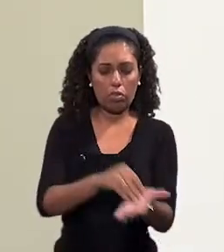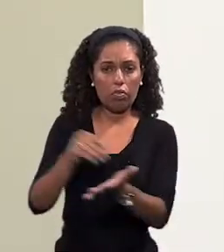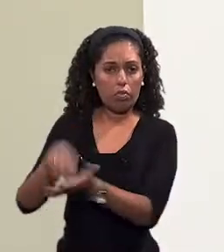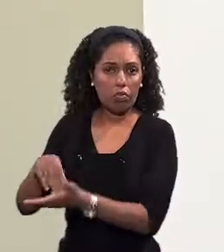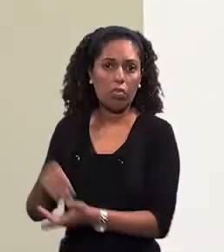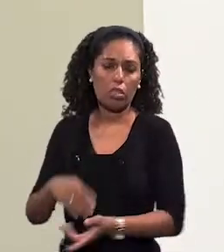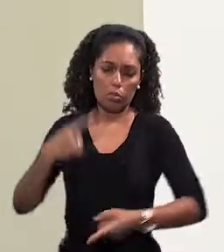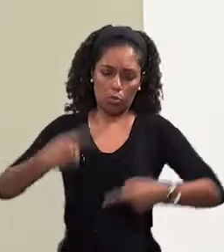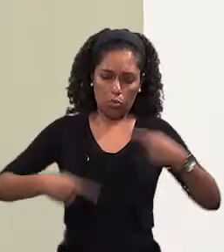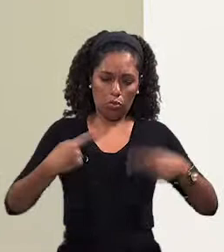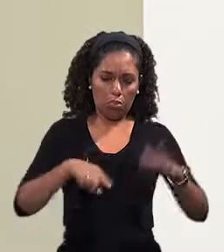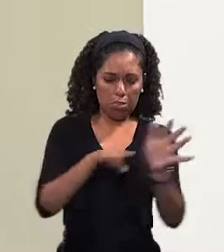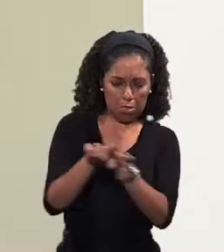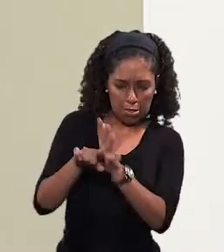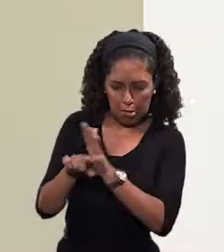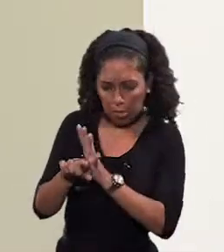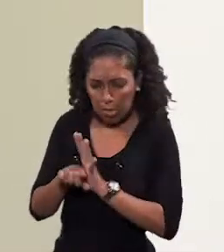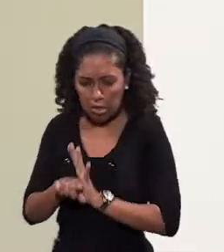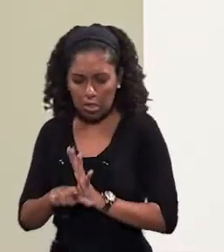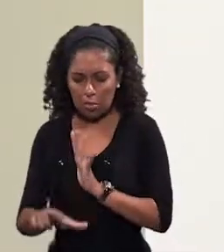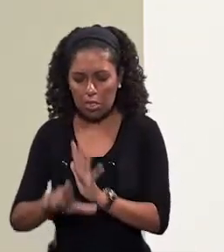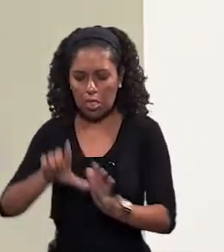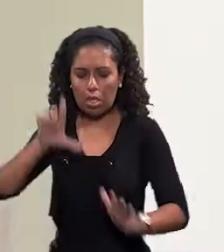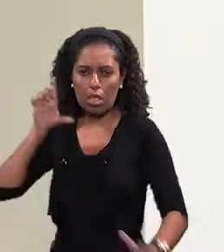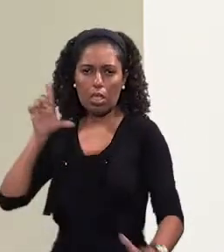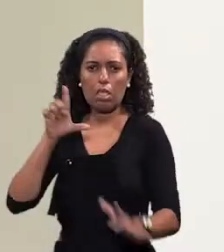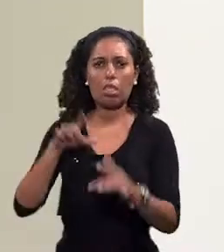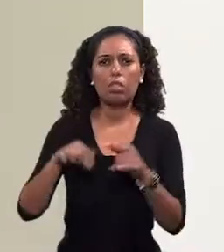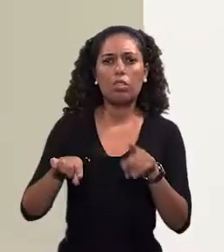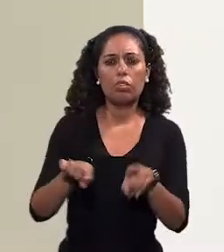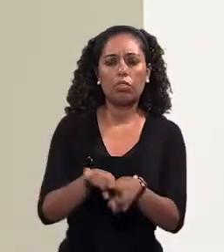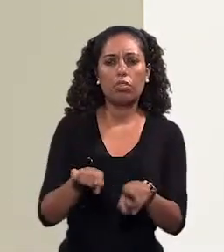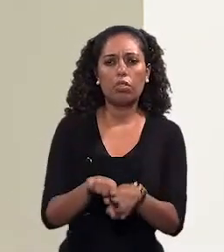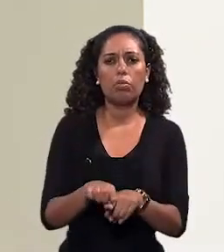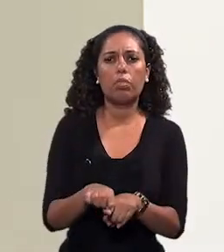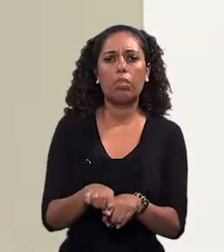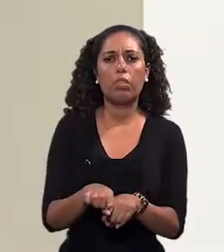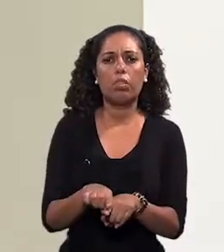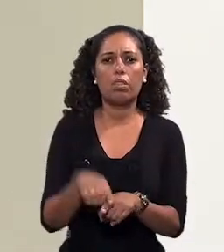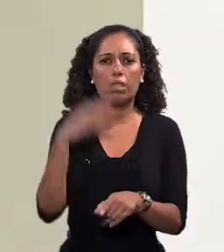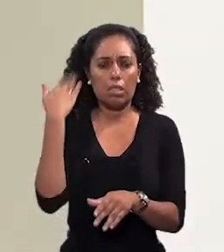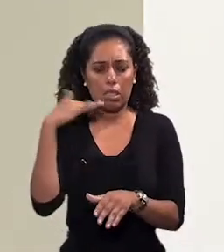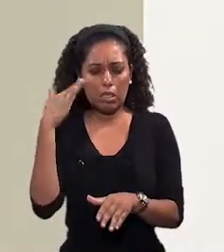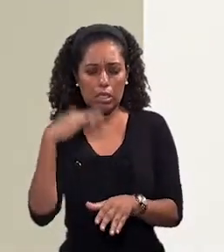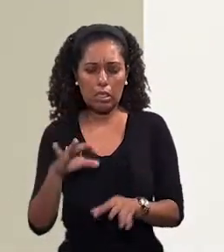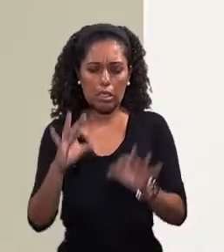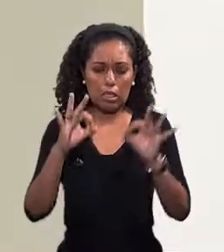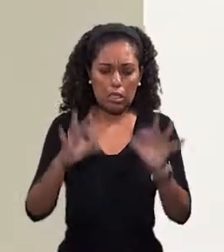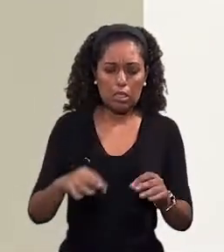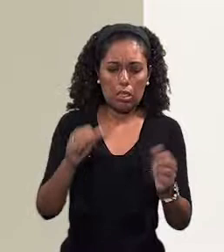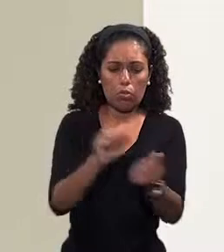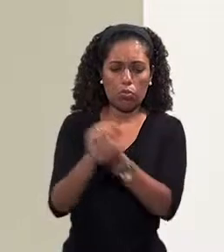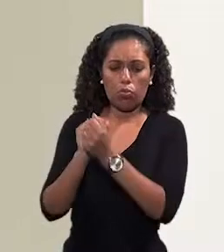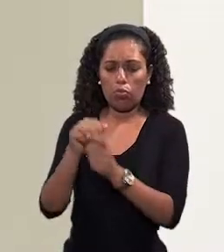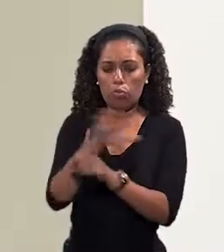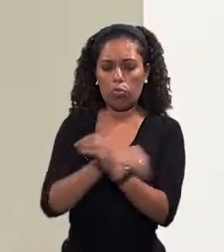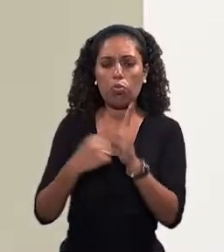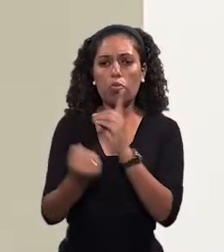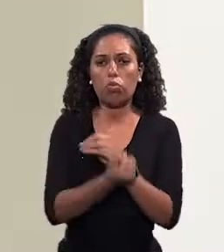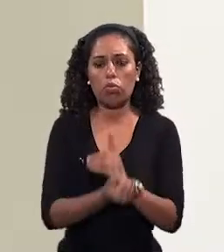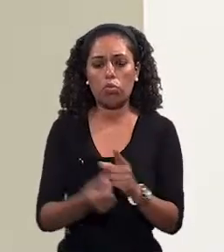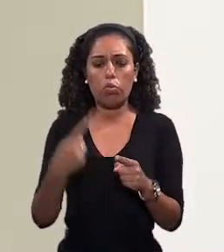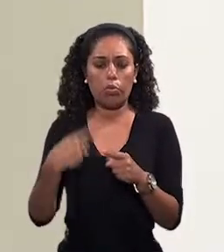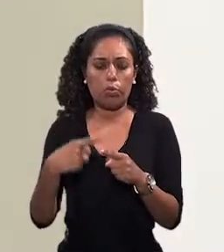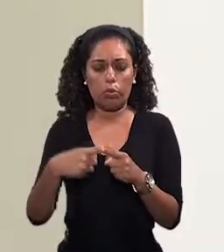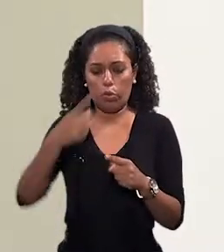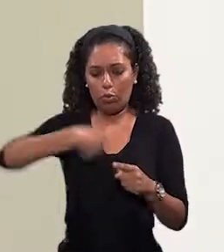de fiscalização, seu trabalho de prevenção e que tenha-se realmente um entendimento por parte da sociedade. Porque,